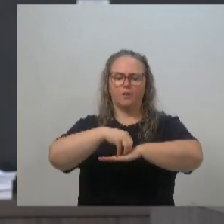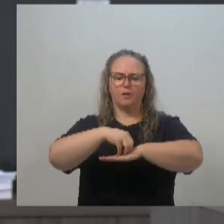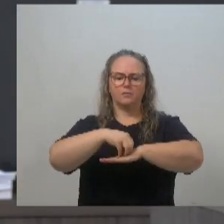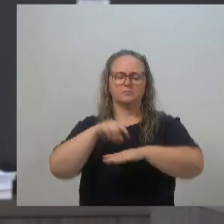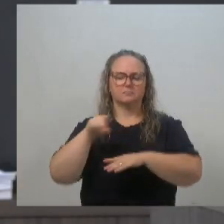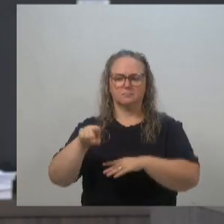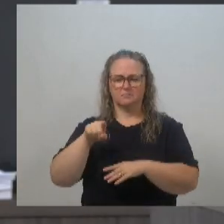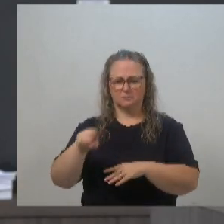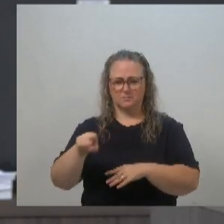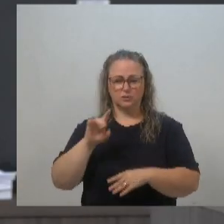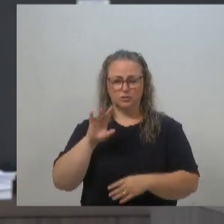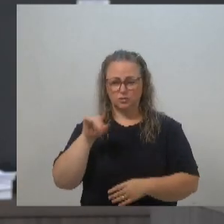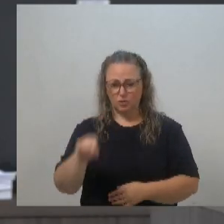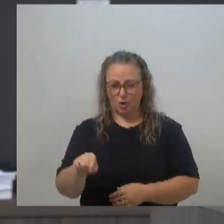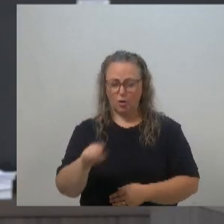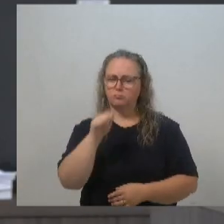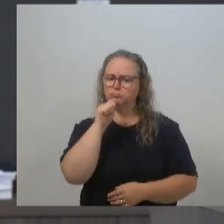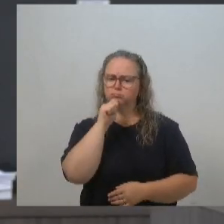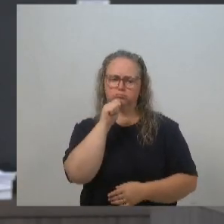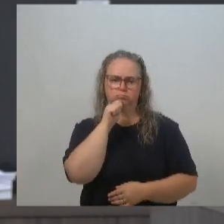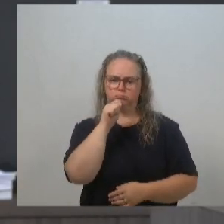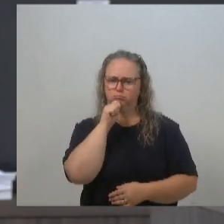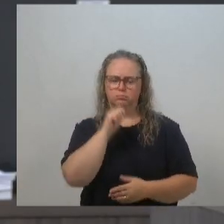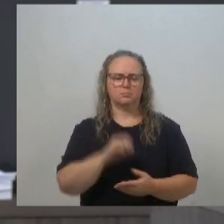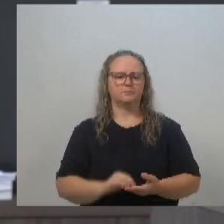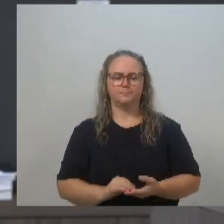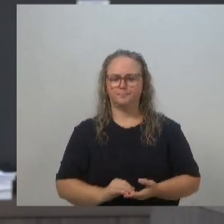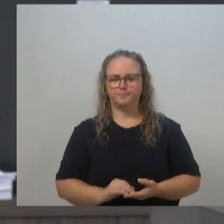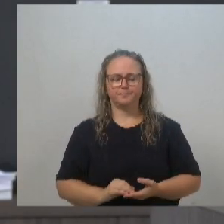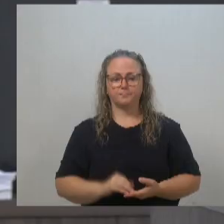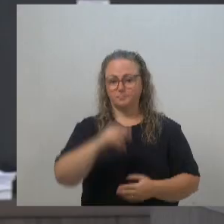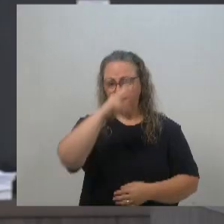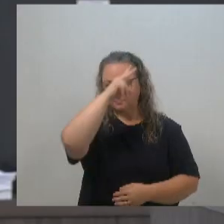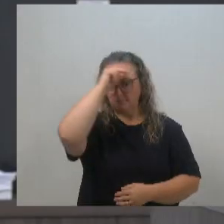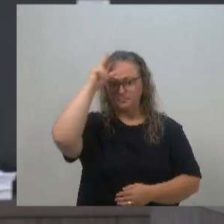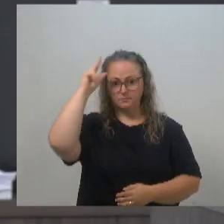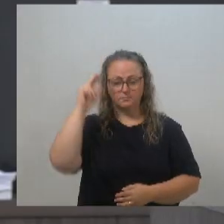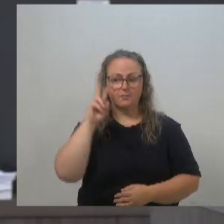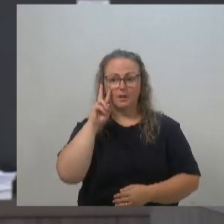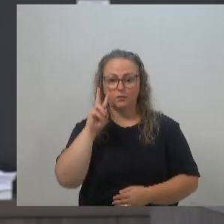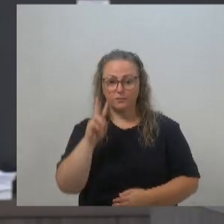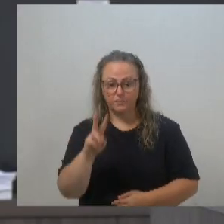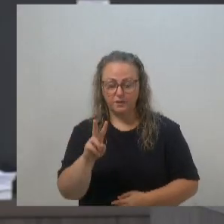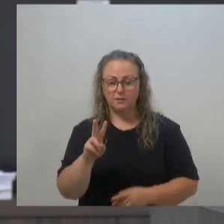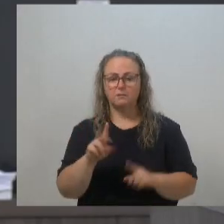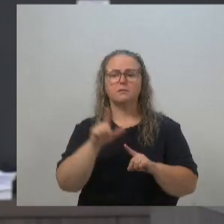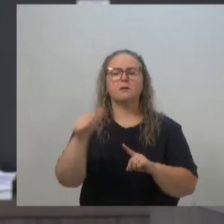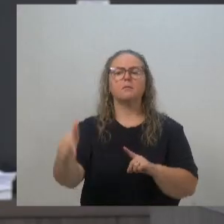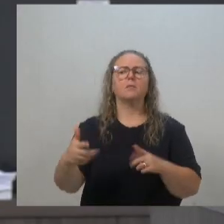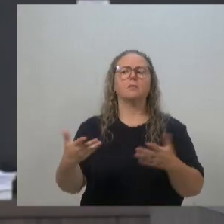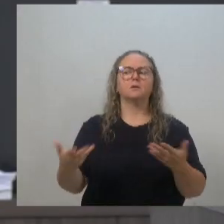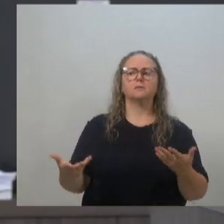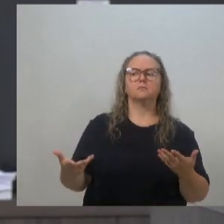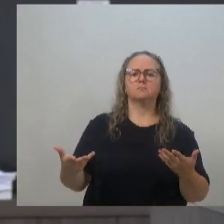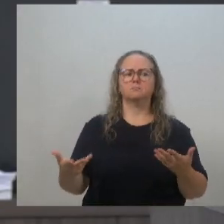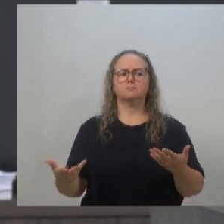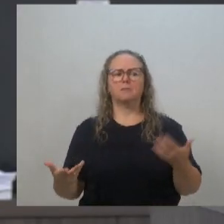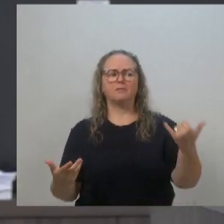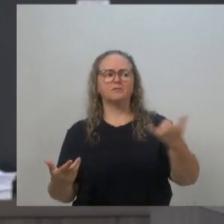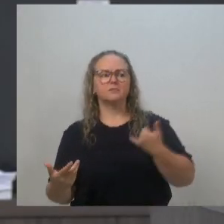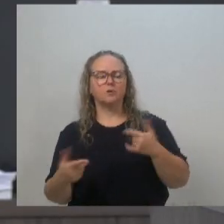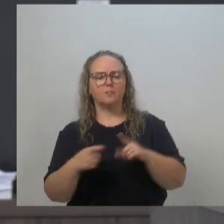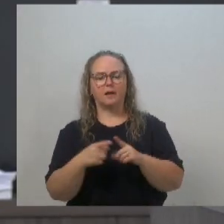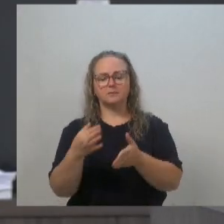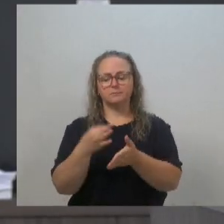que assumir sua responsabilidade. O prefeito ouviu uma entrevista dele dizendo que isso caiu no colo dele, mas o aditivo foi assinado nessa